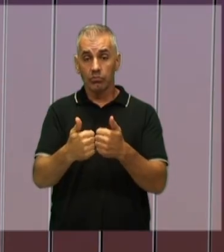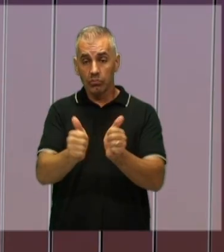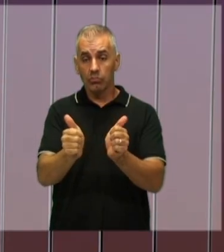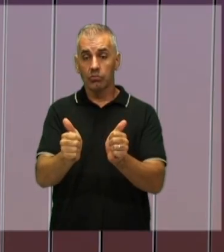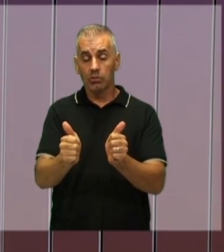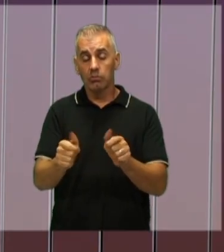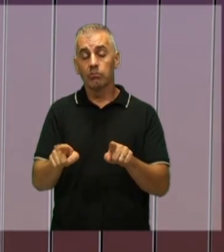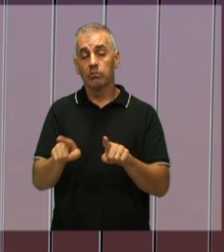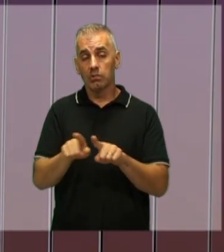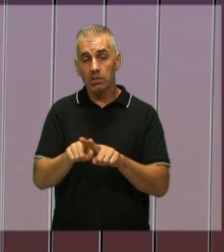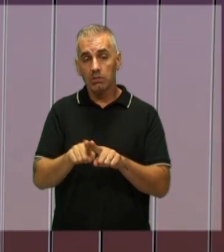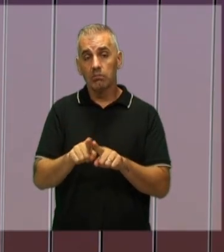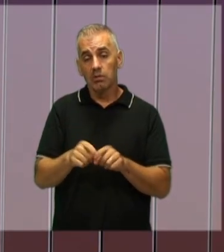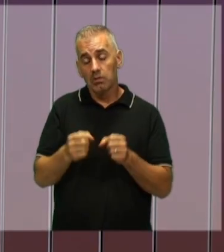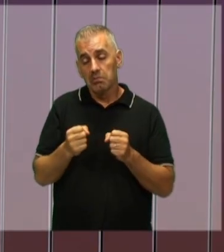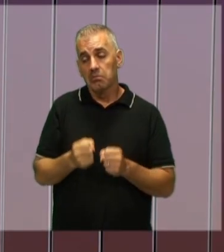gastar